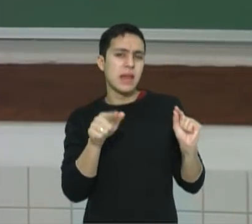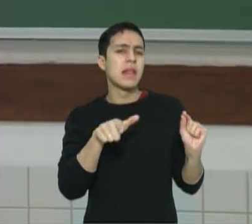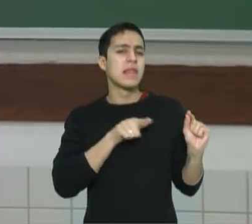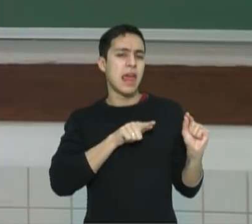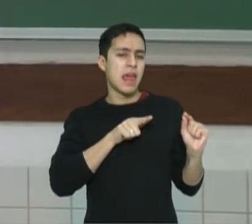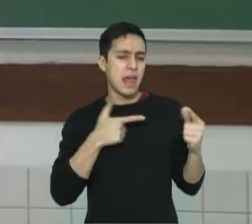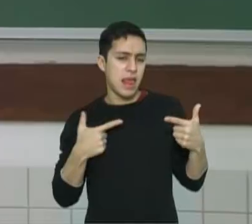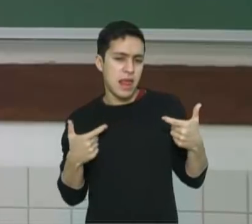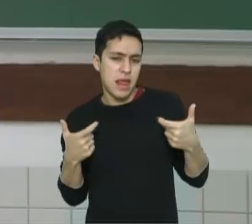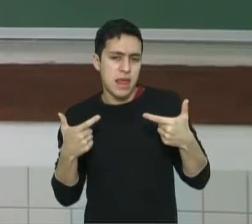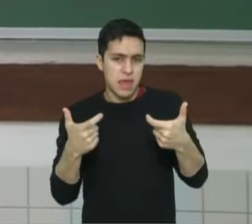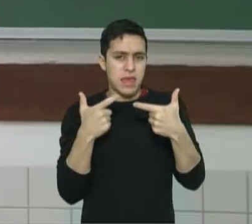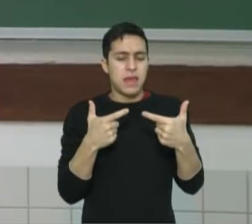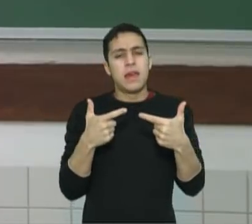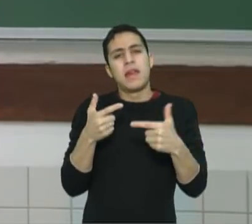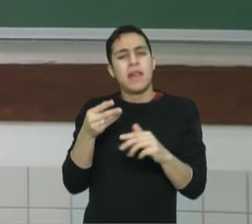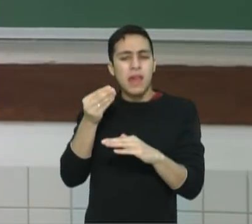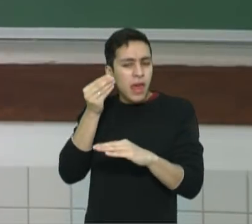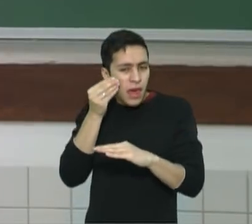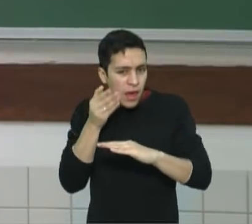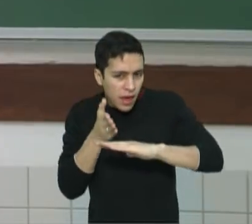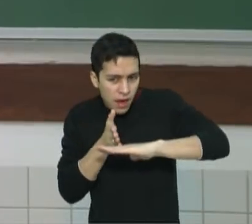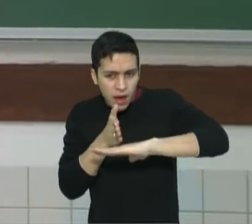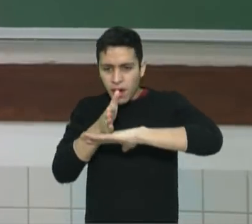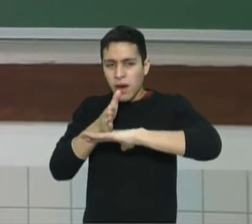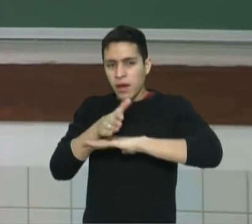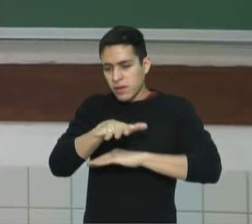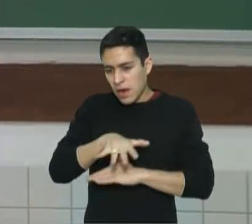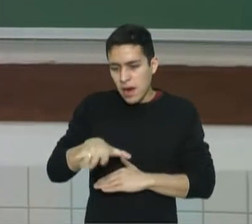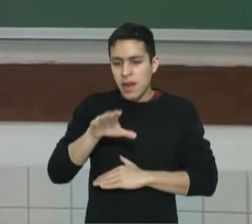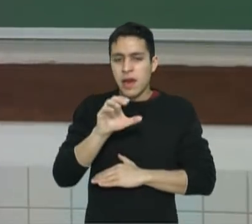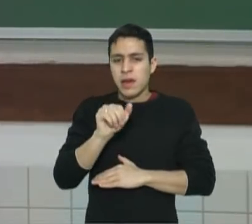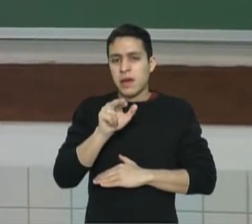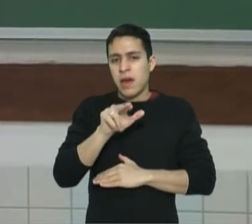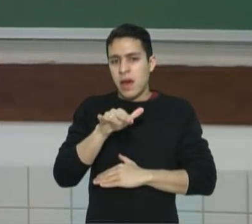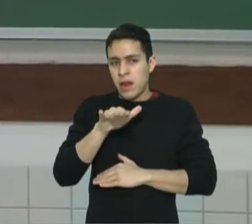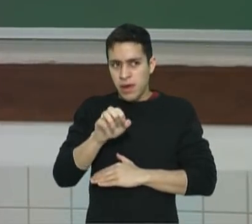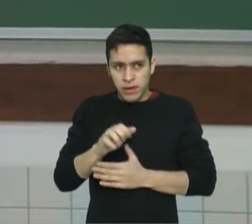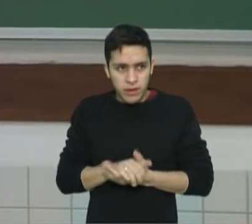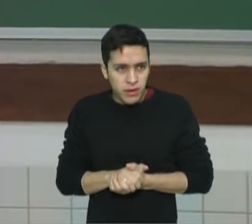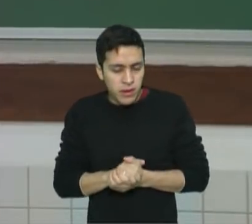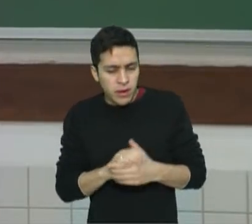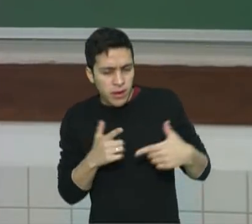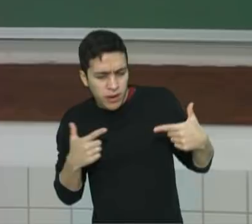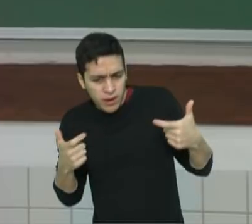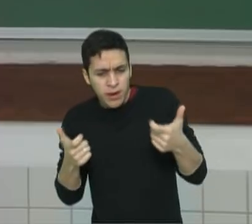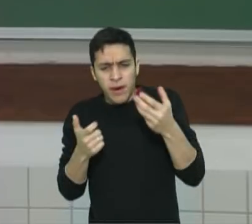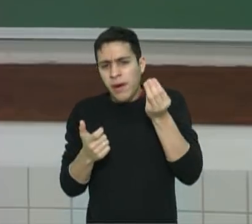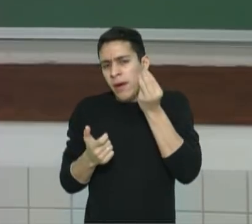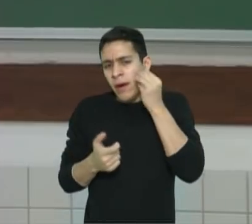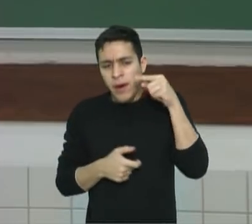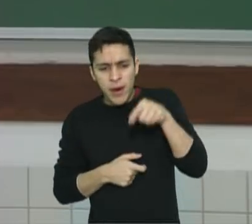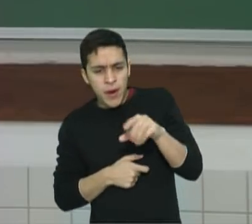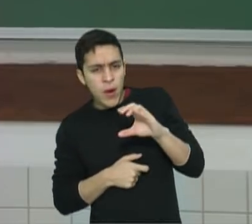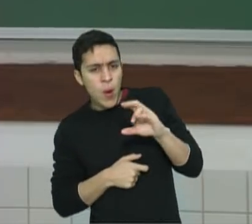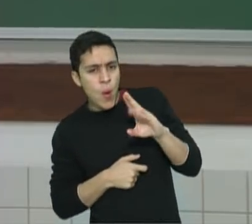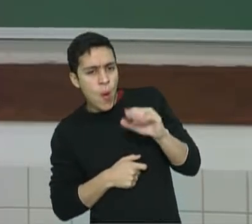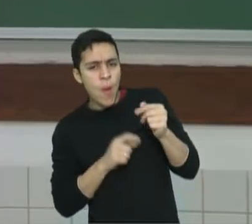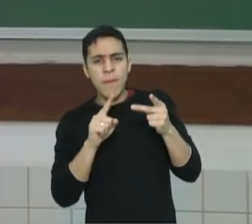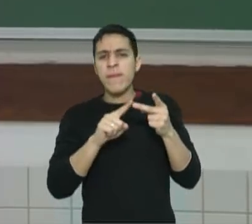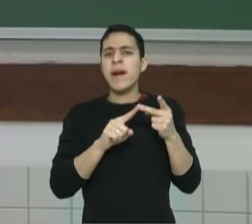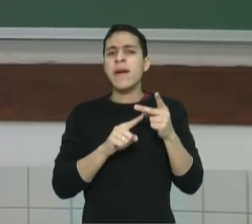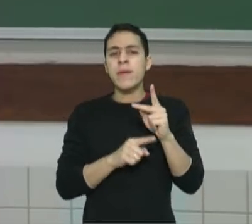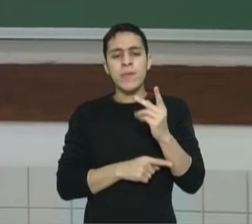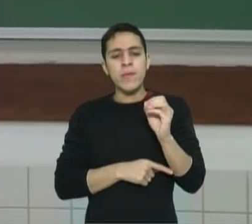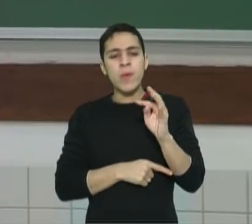guerras para invadir as áreas caribenhas, então você vai ter guerras para a conquista de Cuba, Porto Rico e